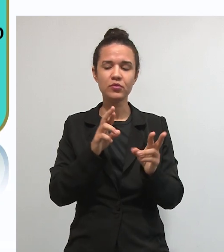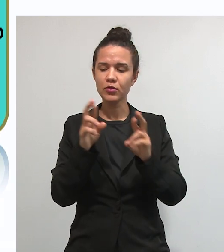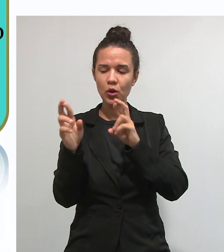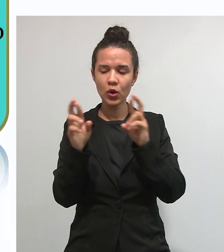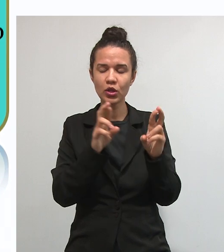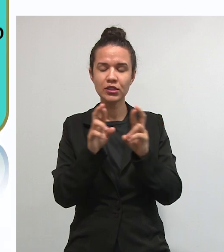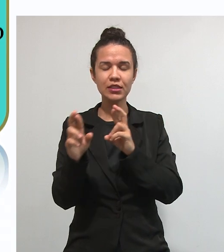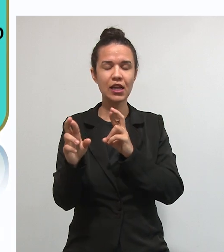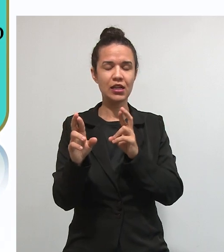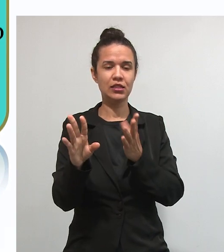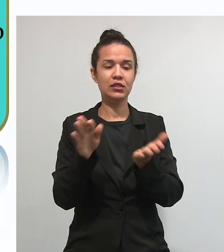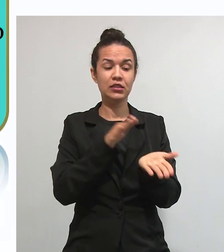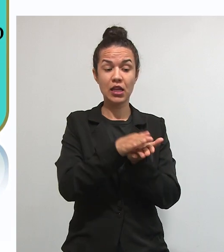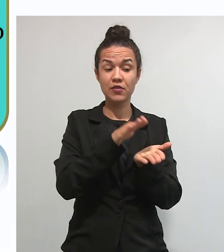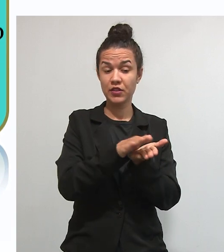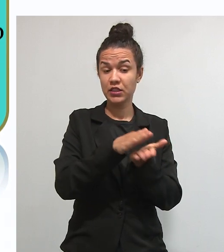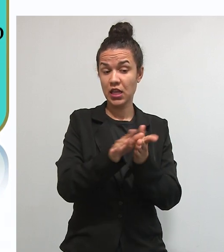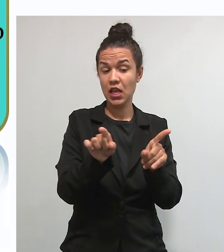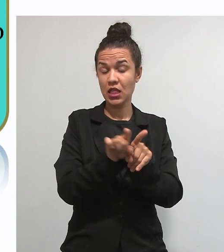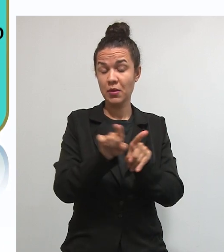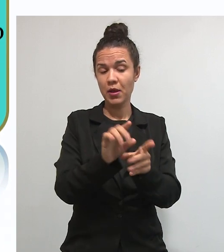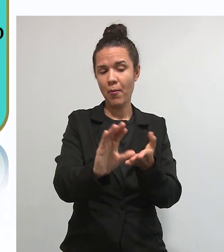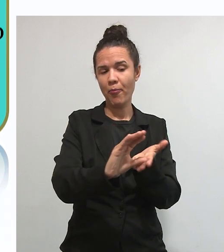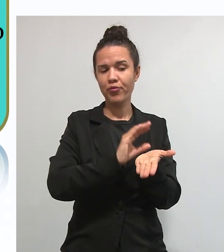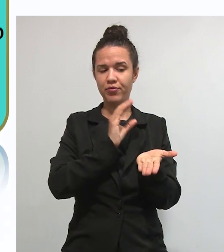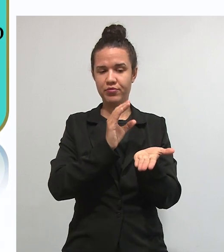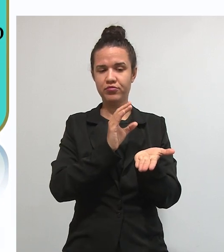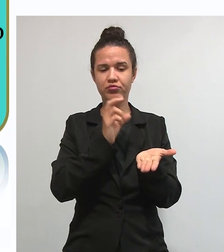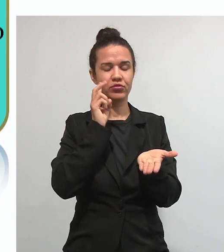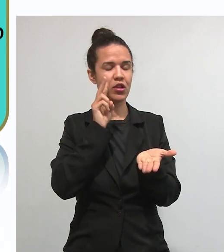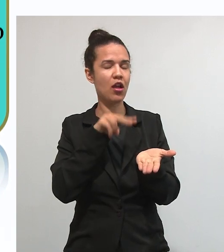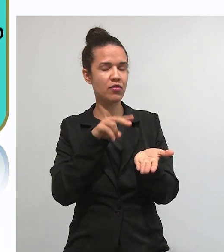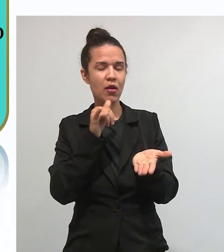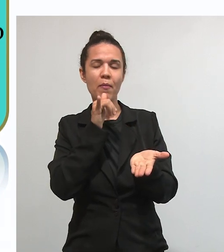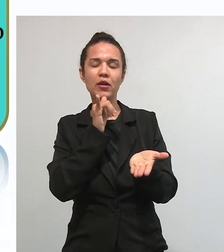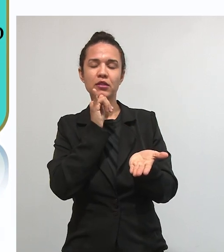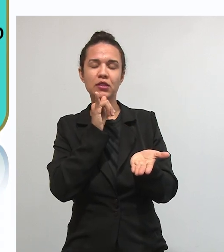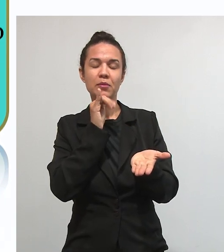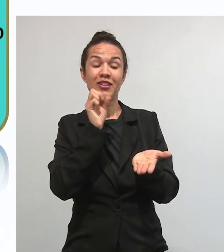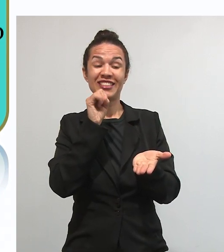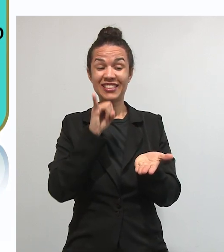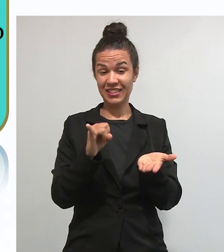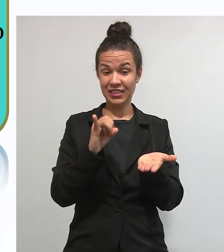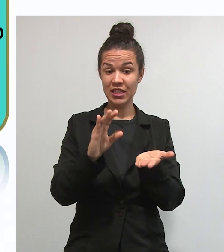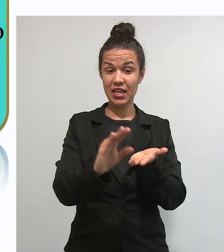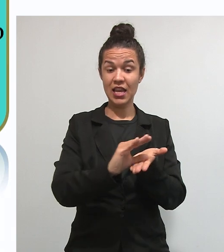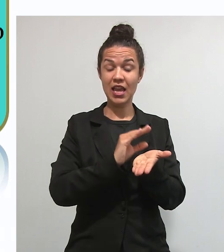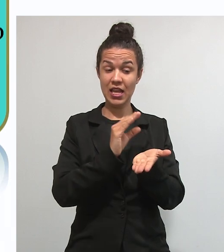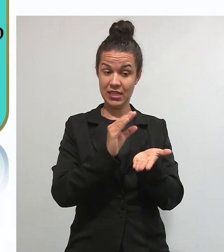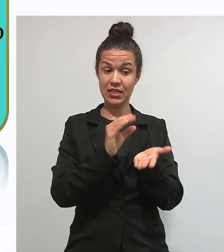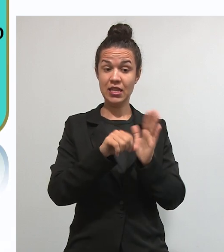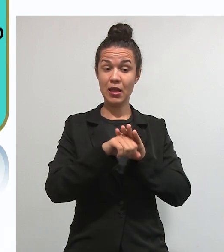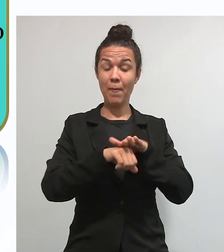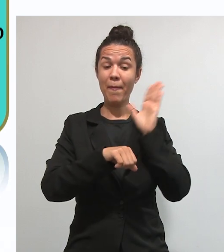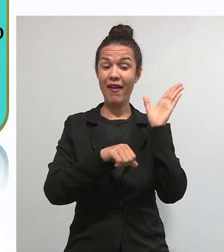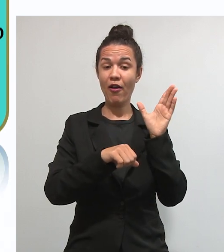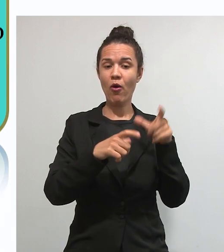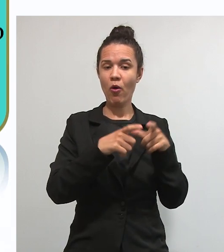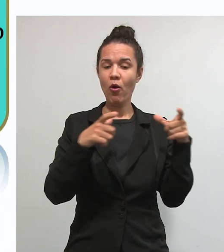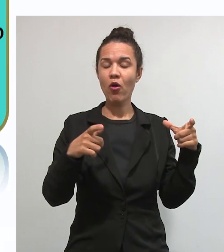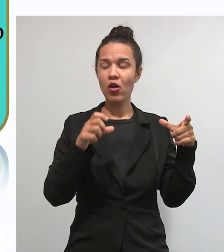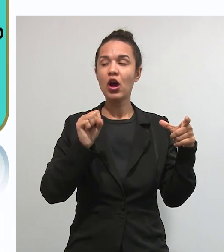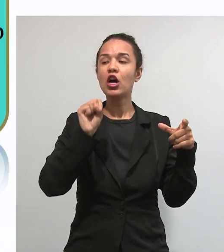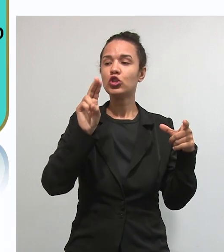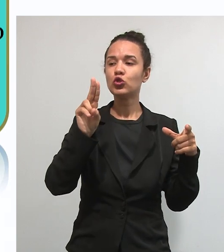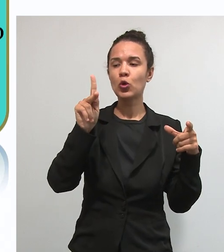e despesas empenhadas, tá? Então, se for receita maior que despesa, superávit. Se a receita for menor